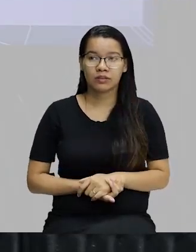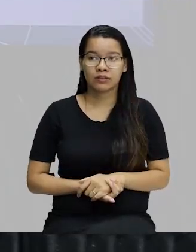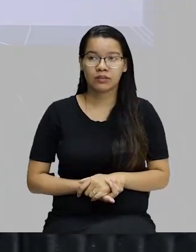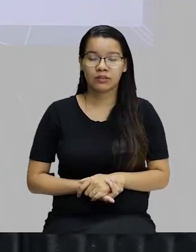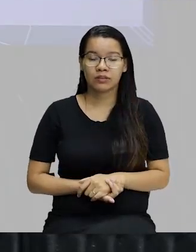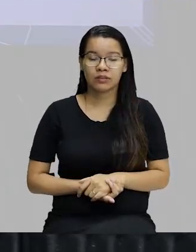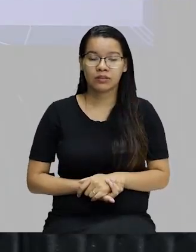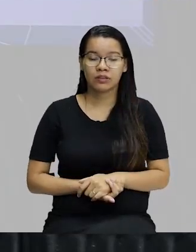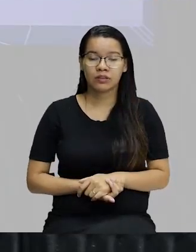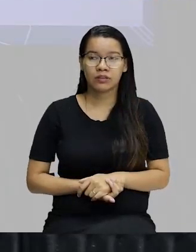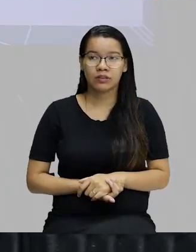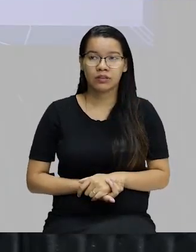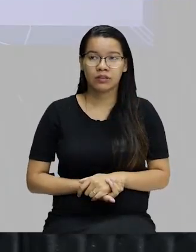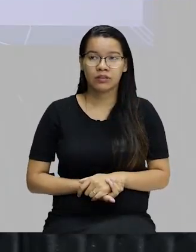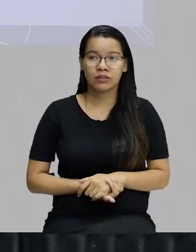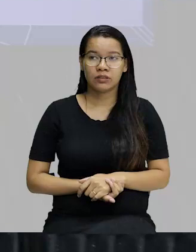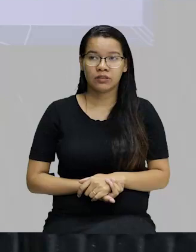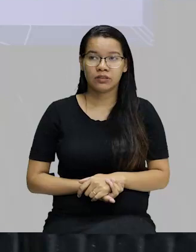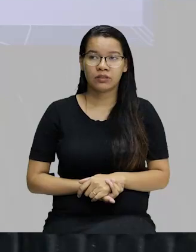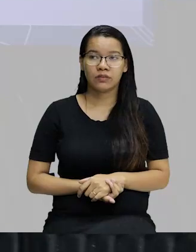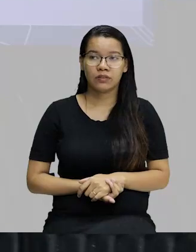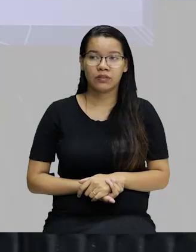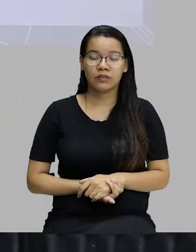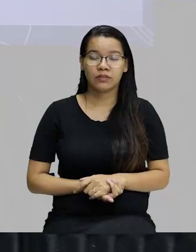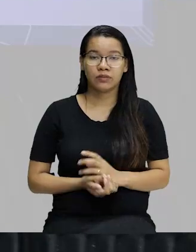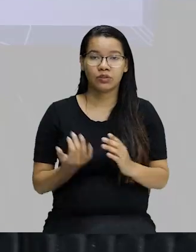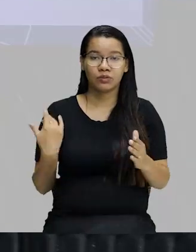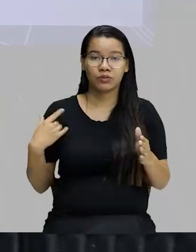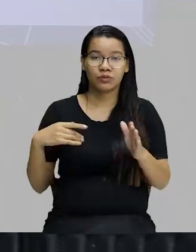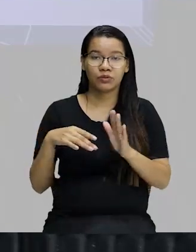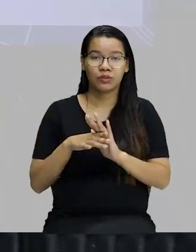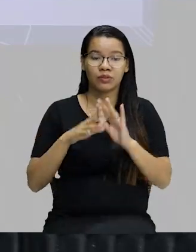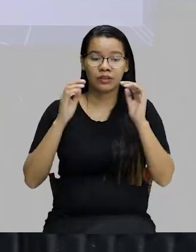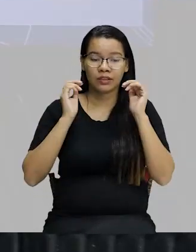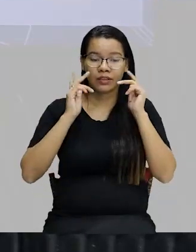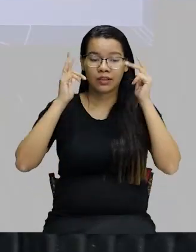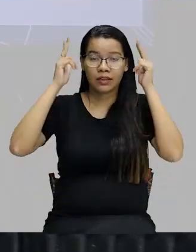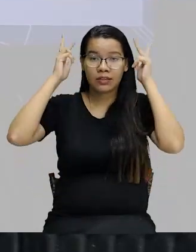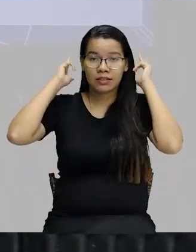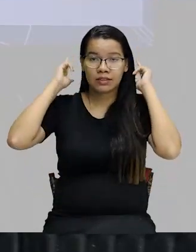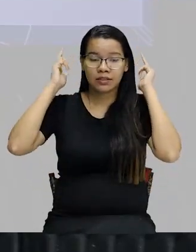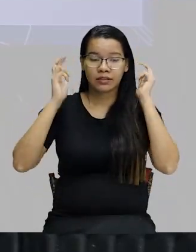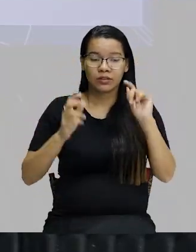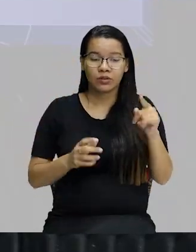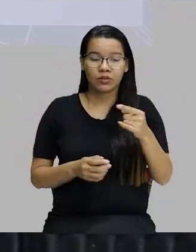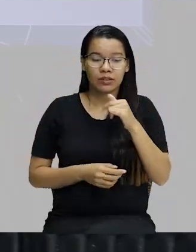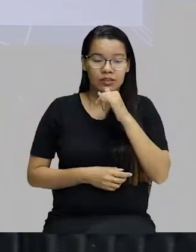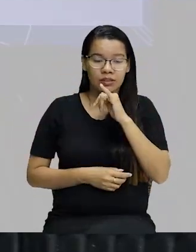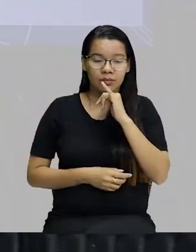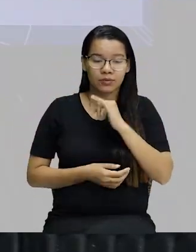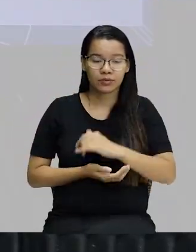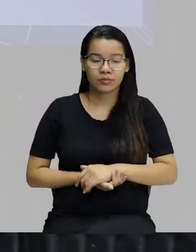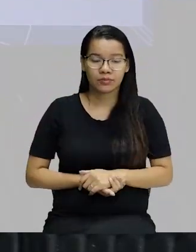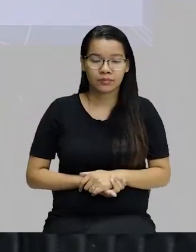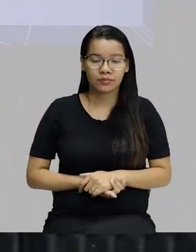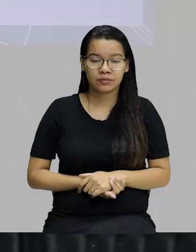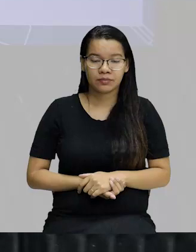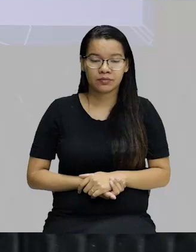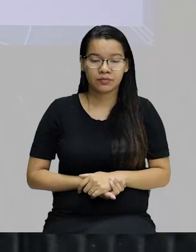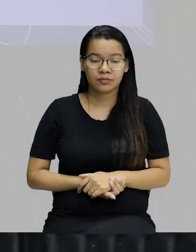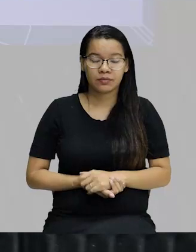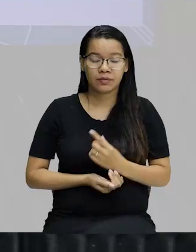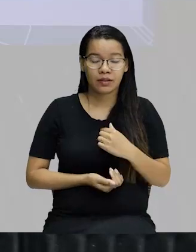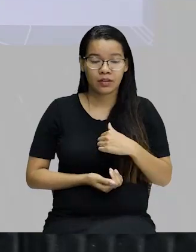é grega. Quer dizer, de onde ela veio? Veio da Grécia. O outro exemplo. What is the Brazilian reference? Então, eu vou procurar